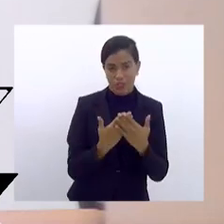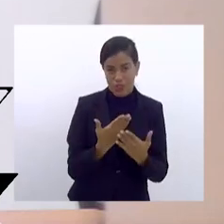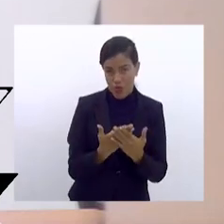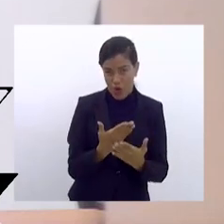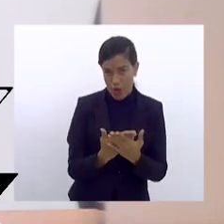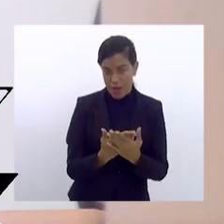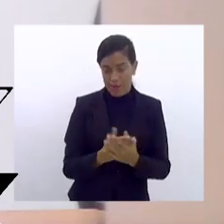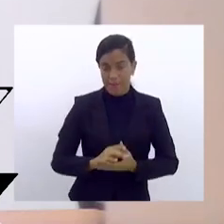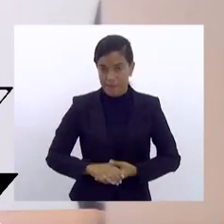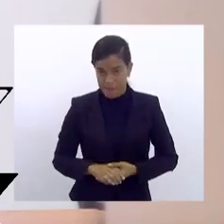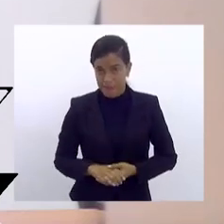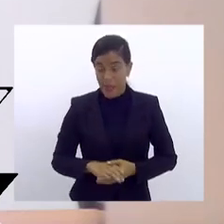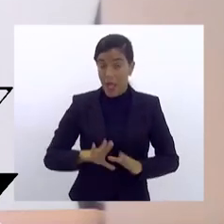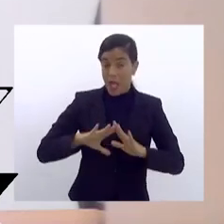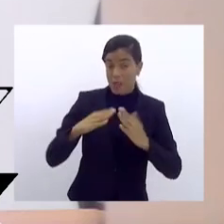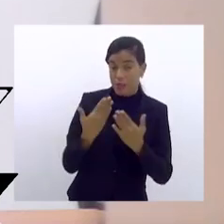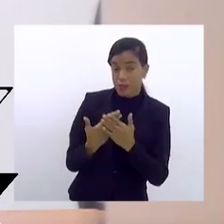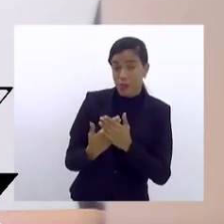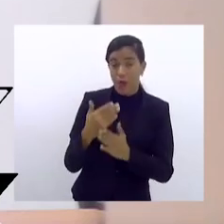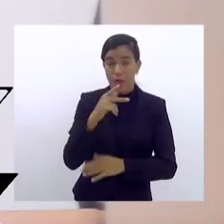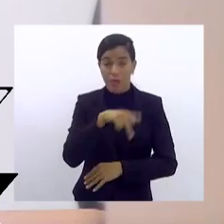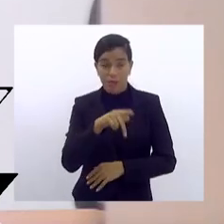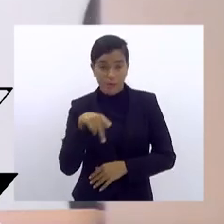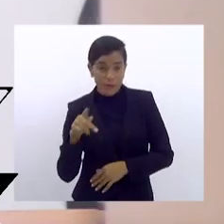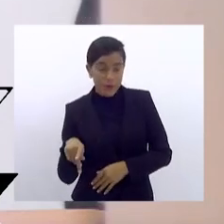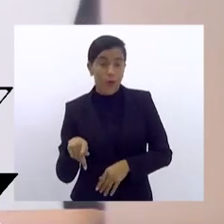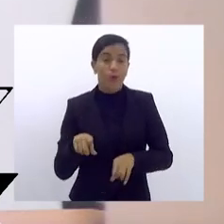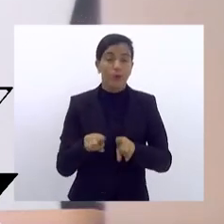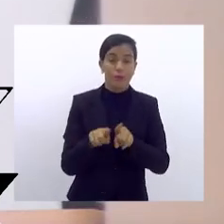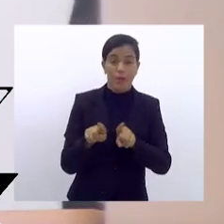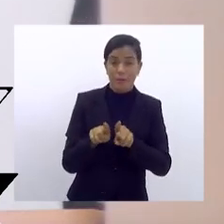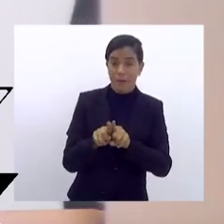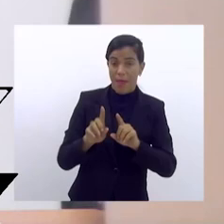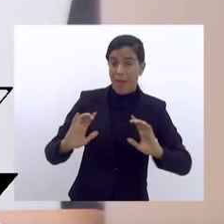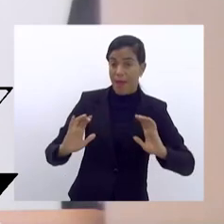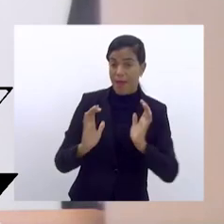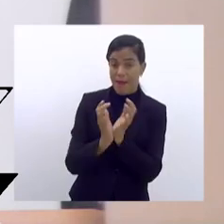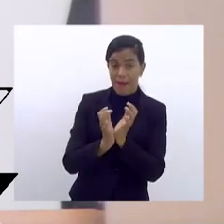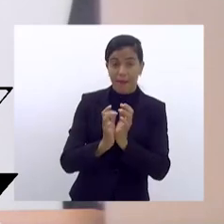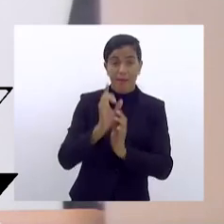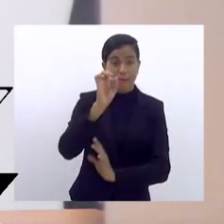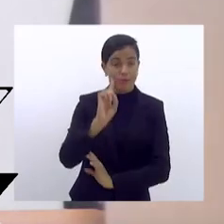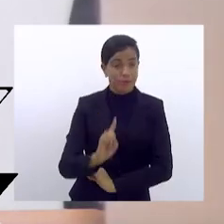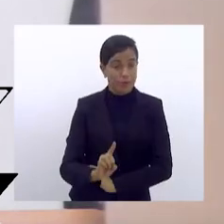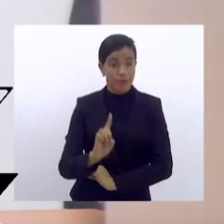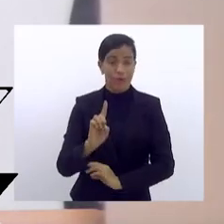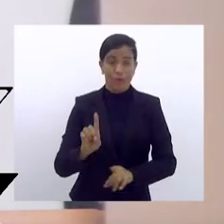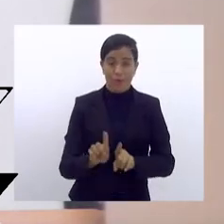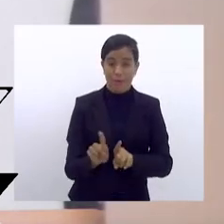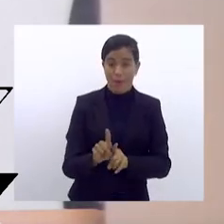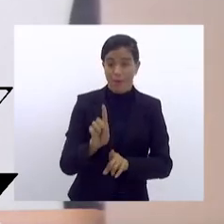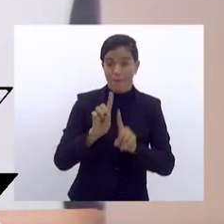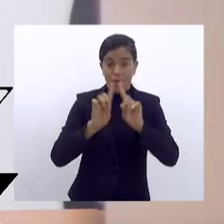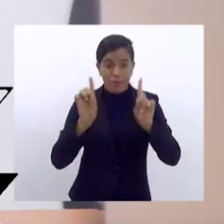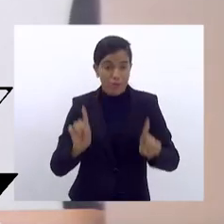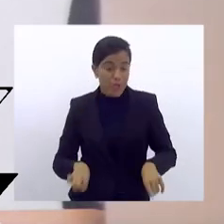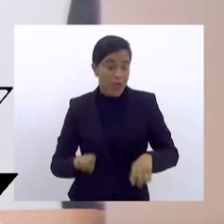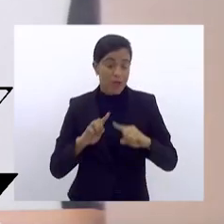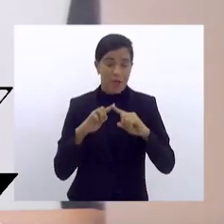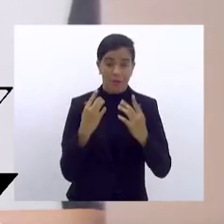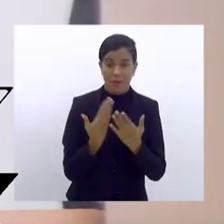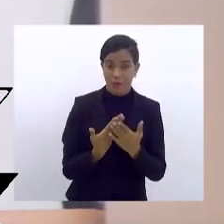vida deles da escola do professor do corpo docente e discente daquela escola então